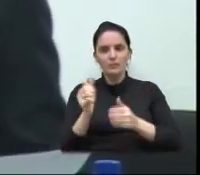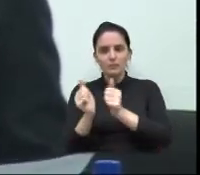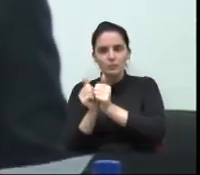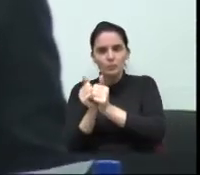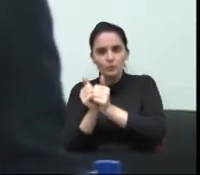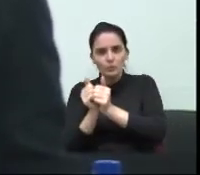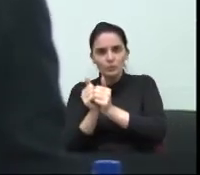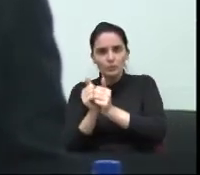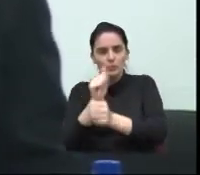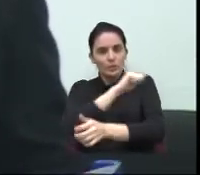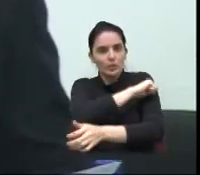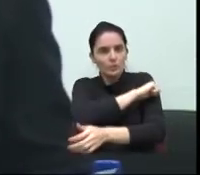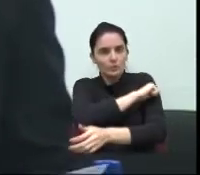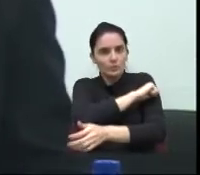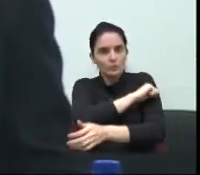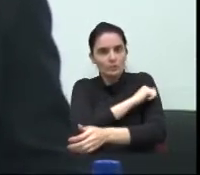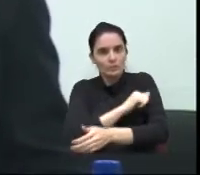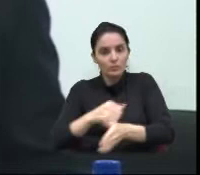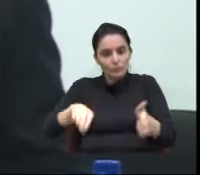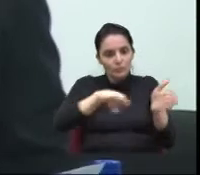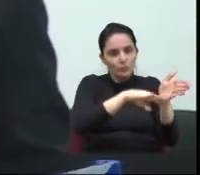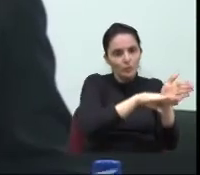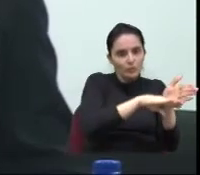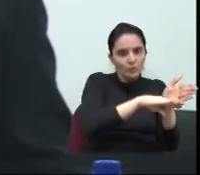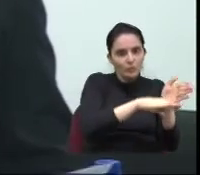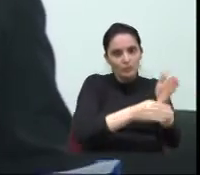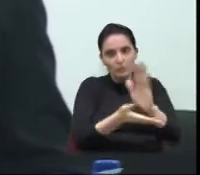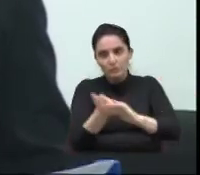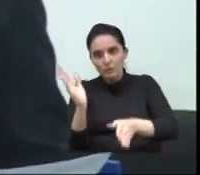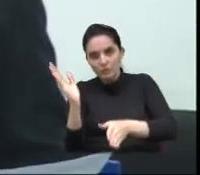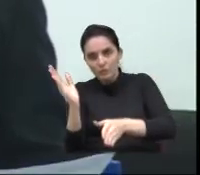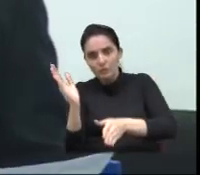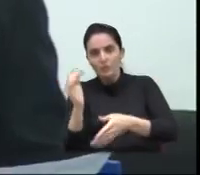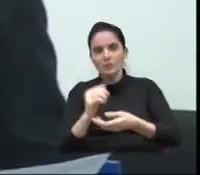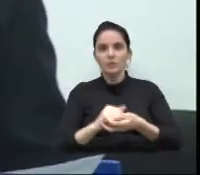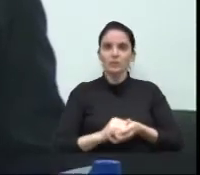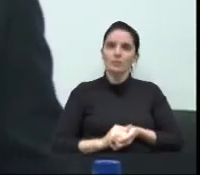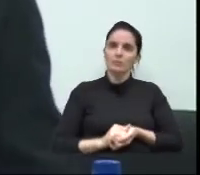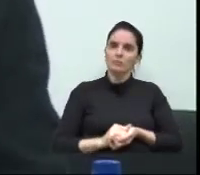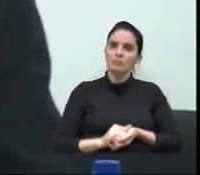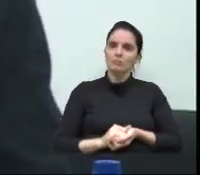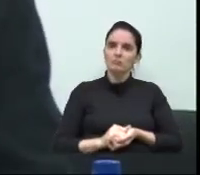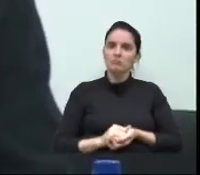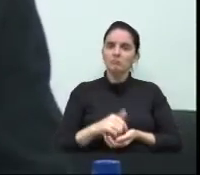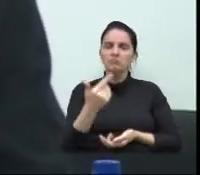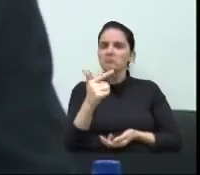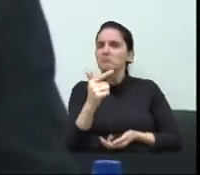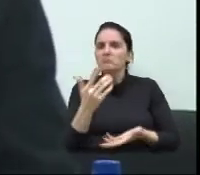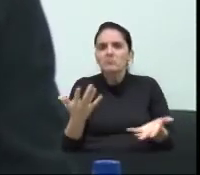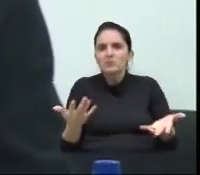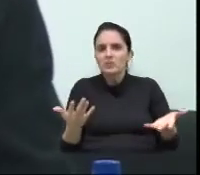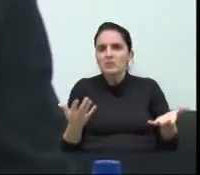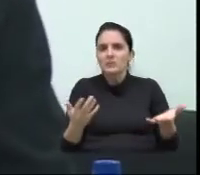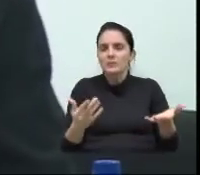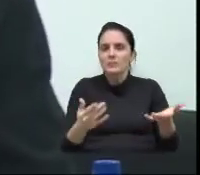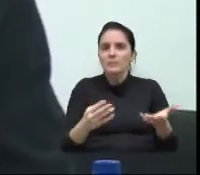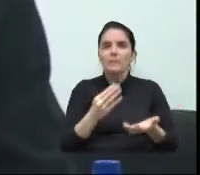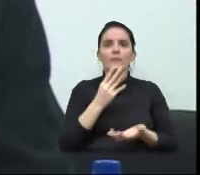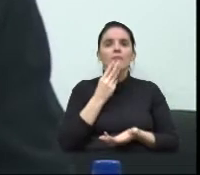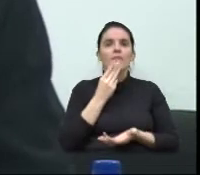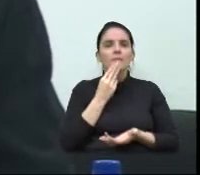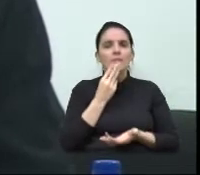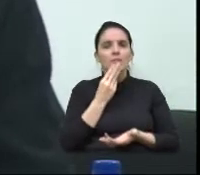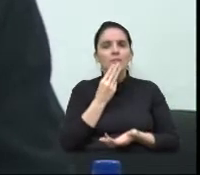reclamações que esse atendimento não tem sido feito. Esse vereador, em oportunidade, também esteve visitando a